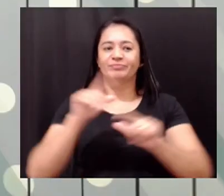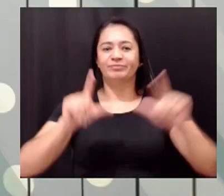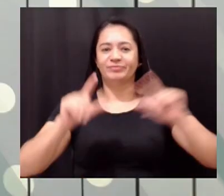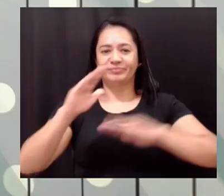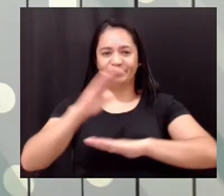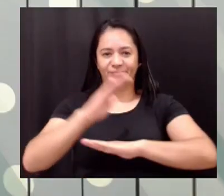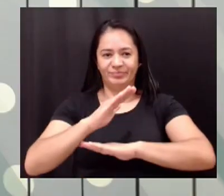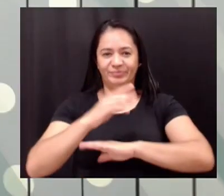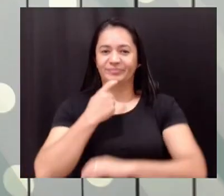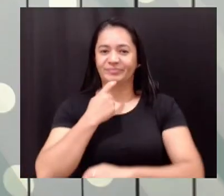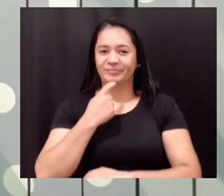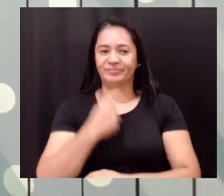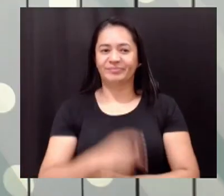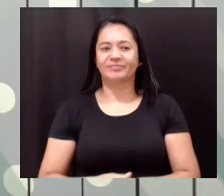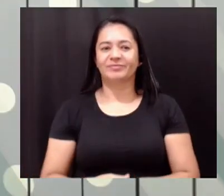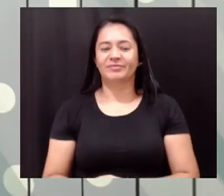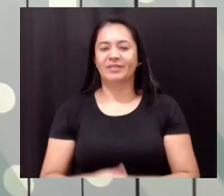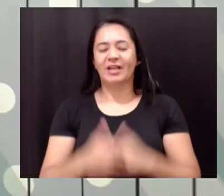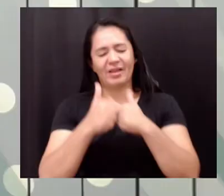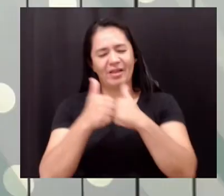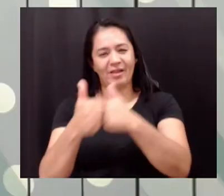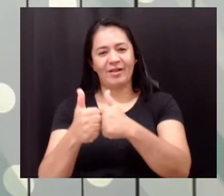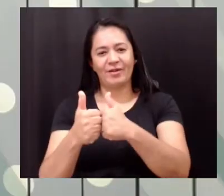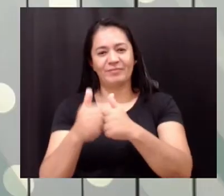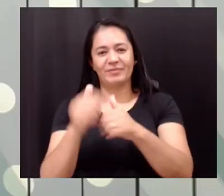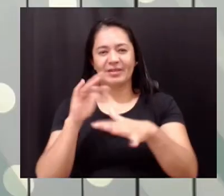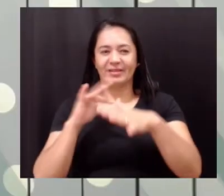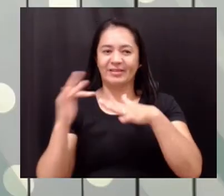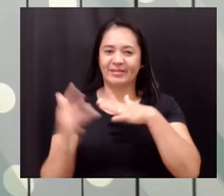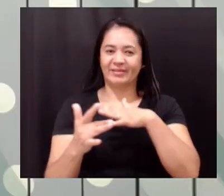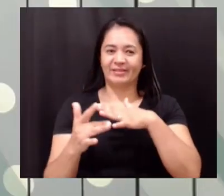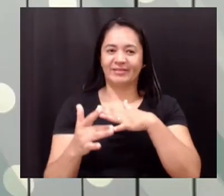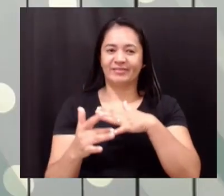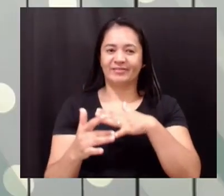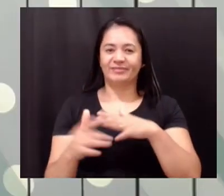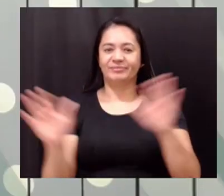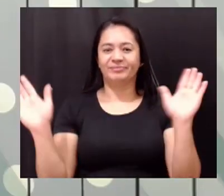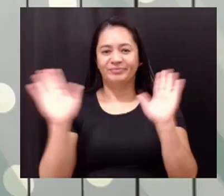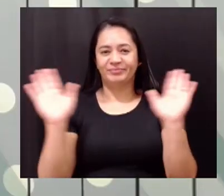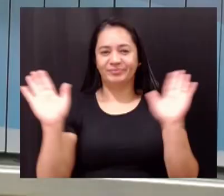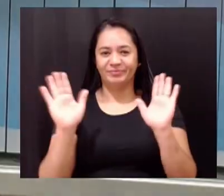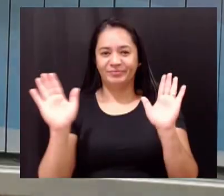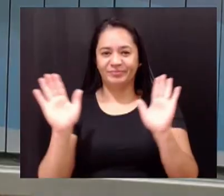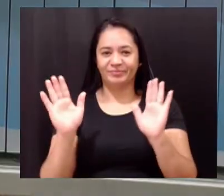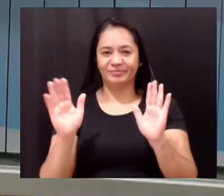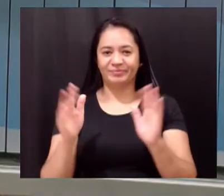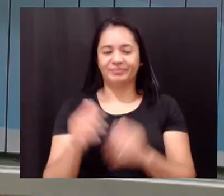esqueça de nos acompanhar nas redes sociais. A gente se vê no próximo programa.